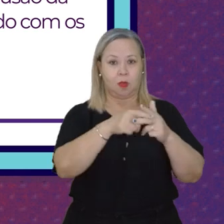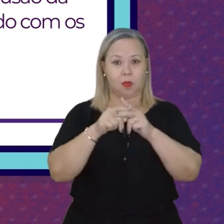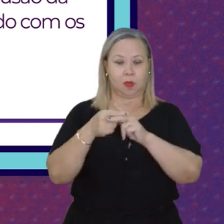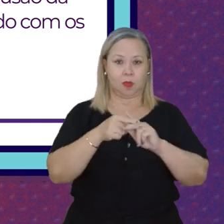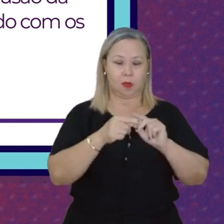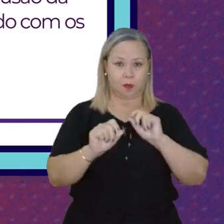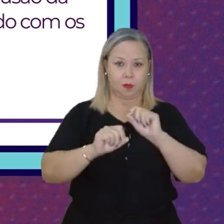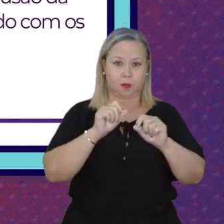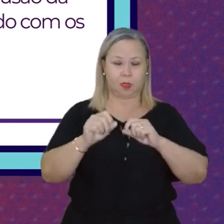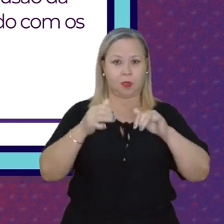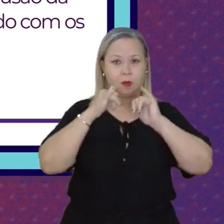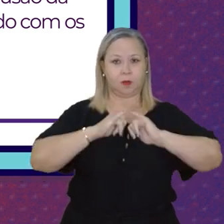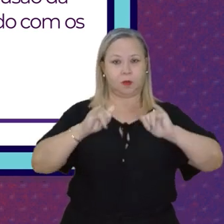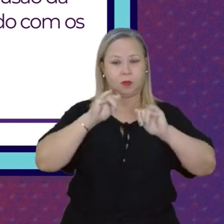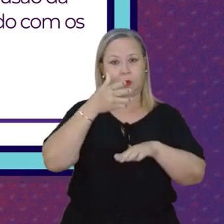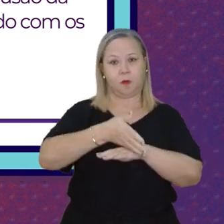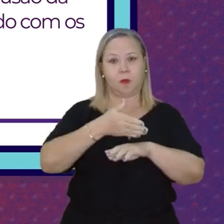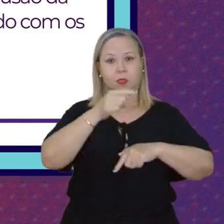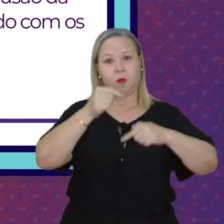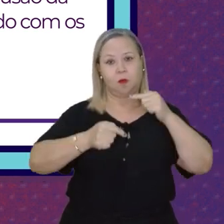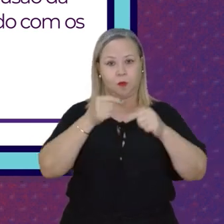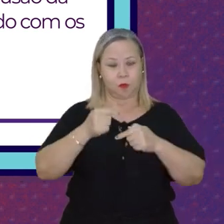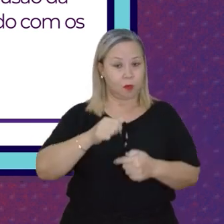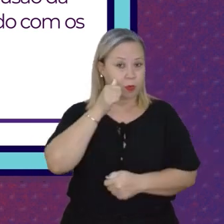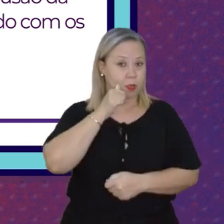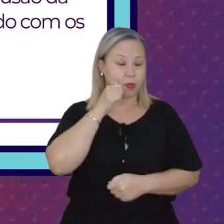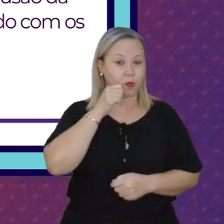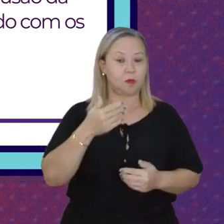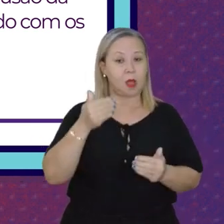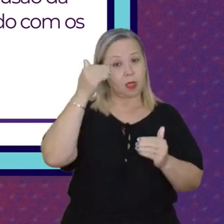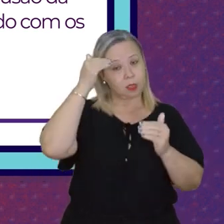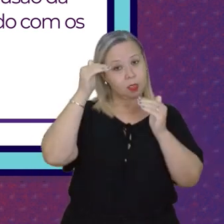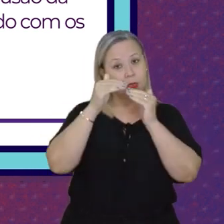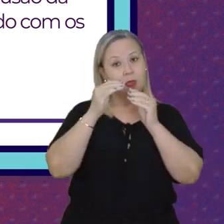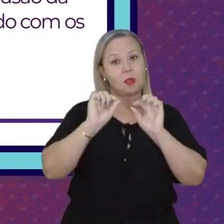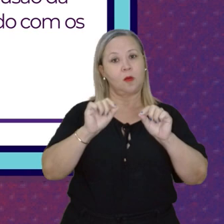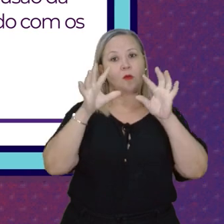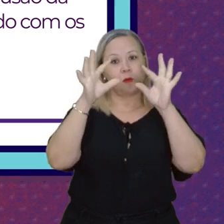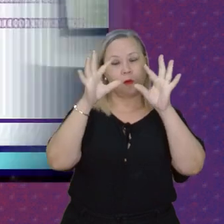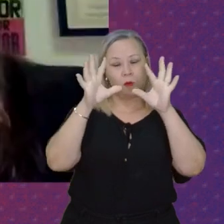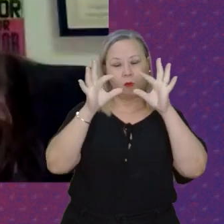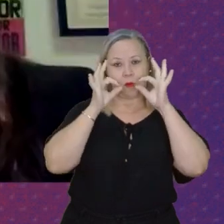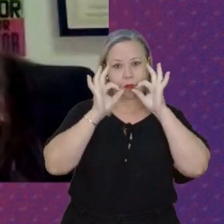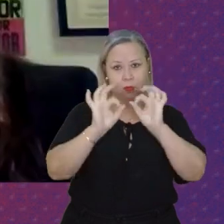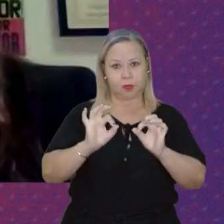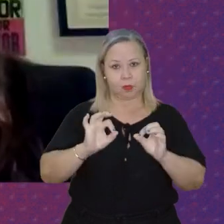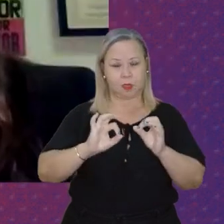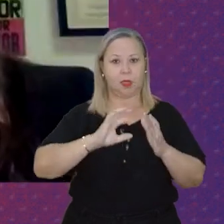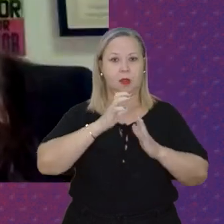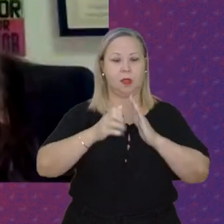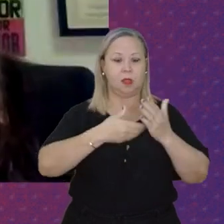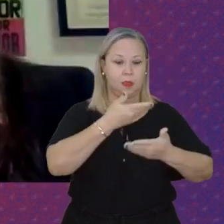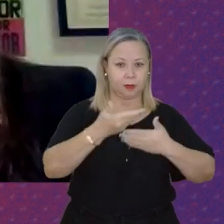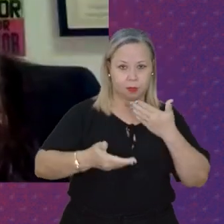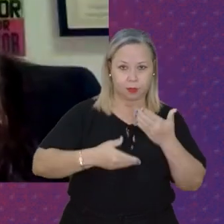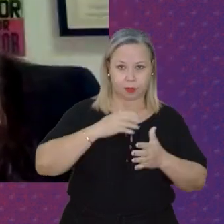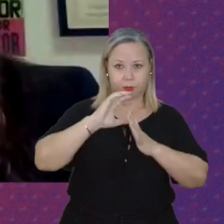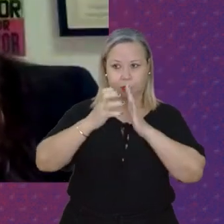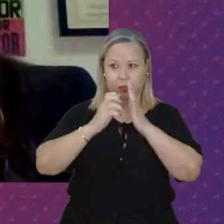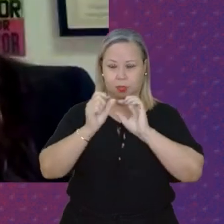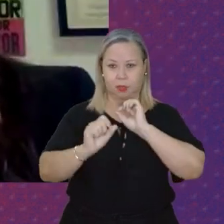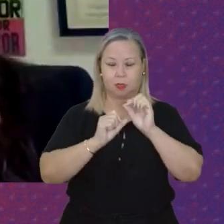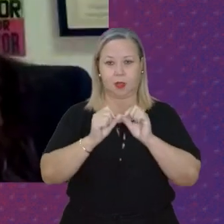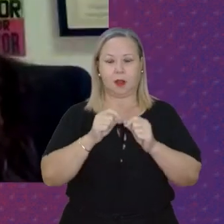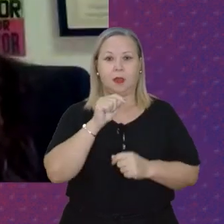promoção e difusão da participação política das mulheres, de acordo com os interesses intrapartidários. Aqui, na Constituição,